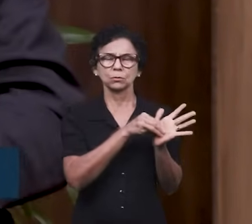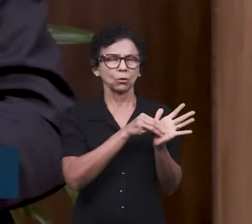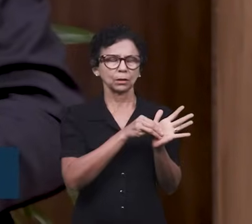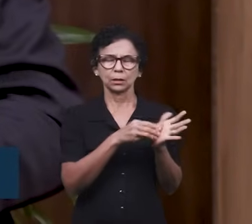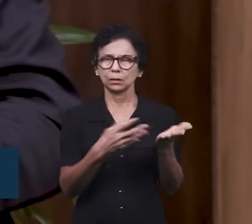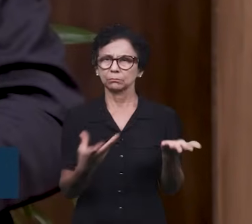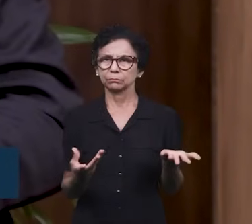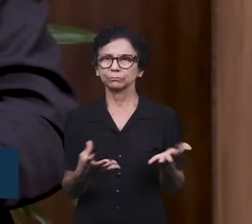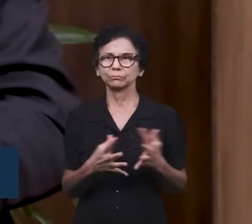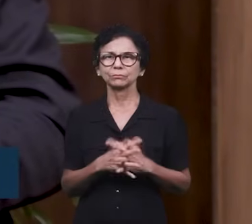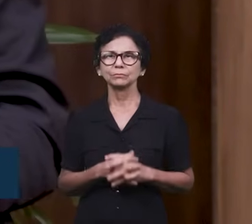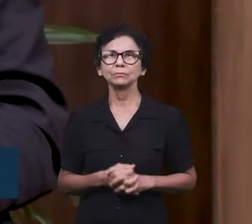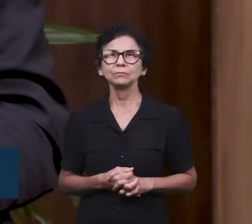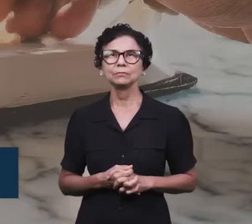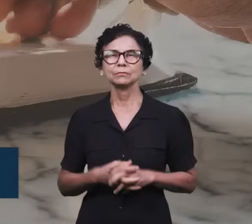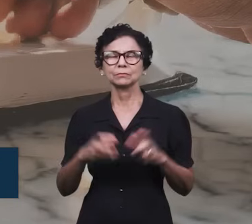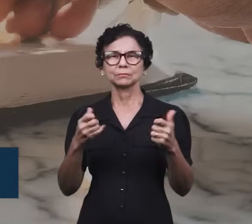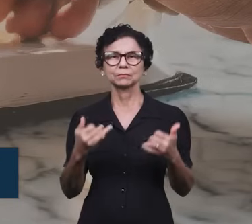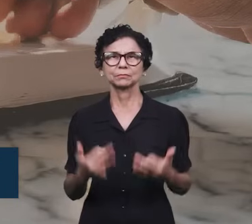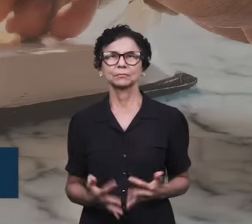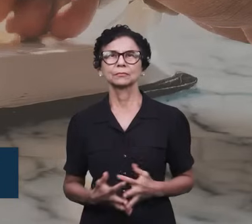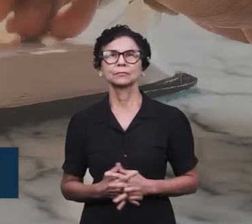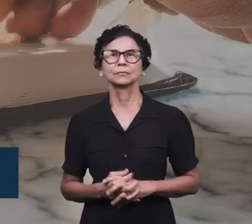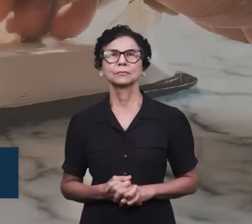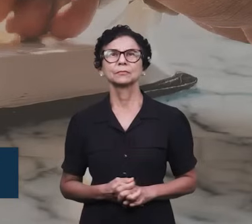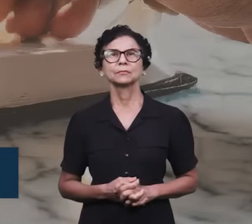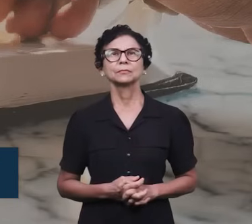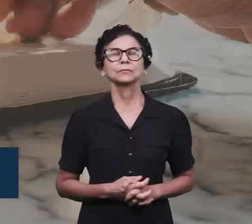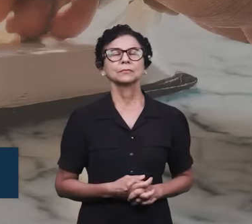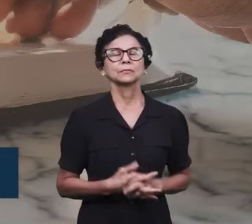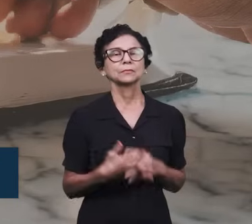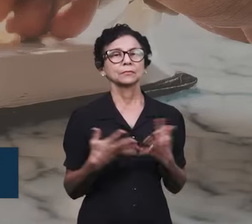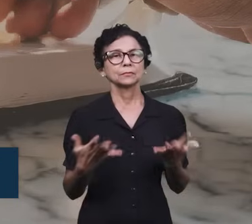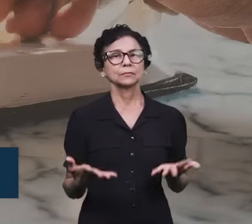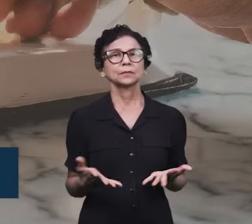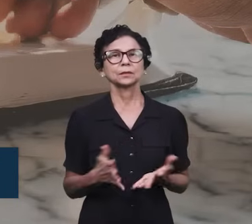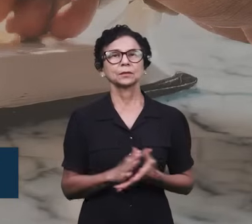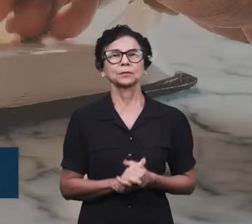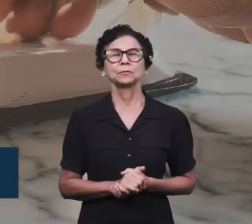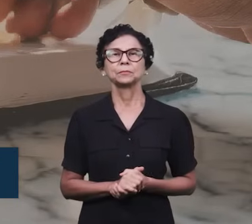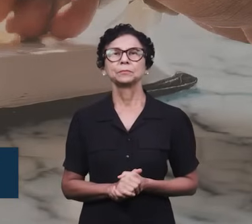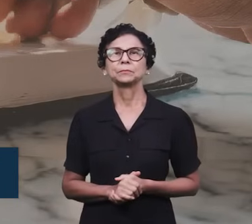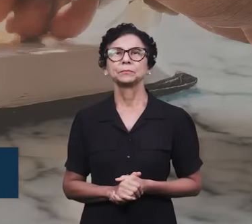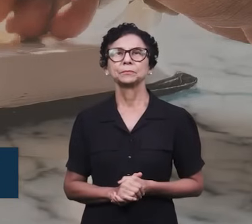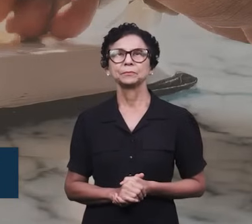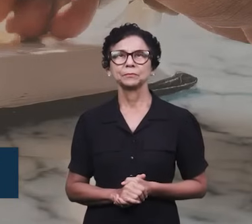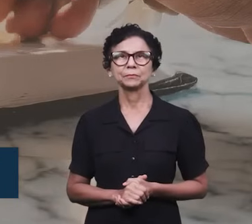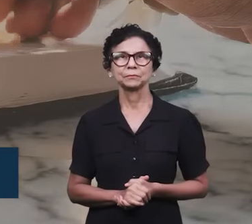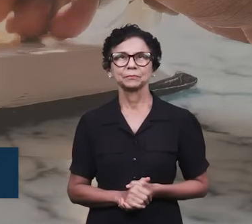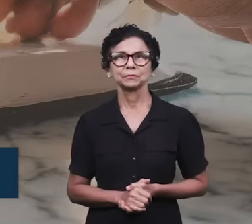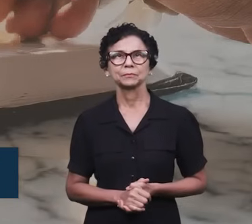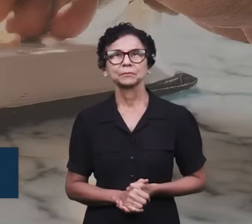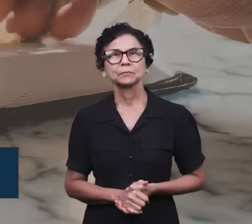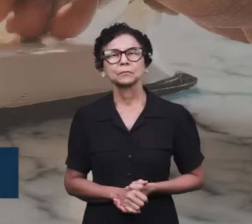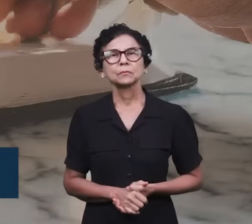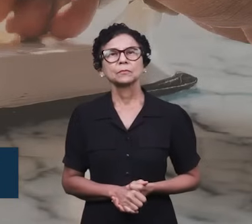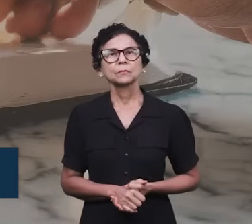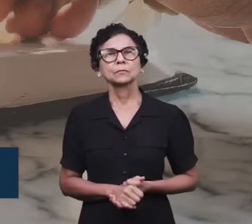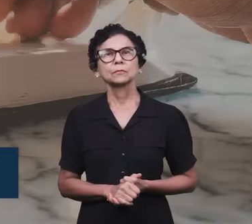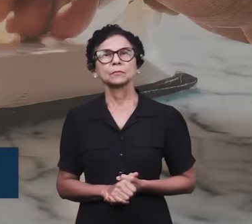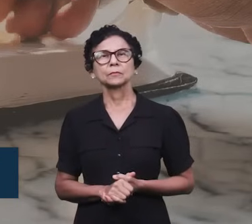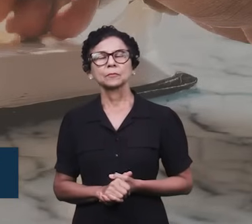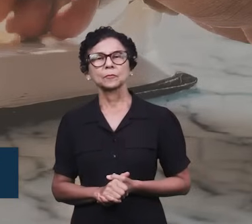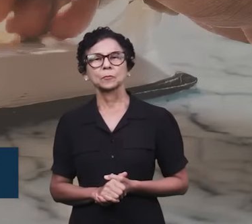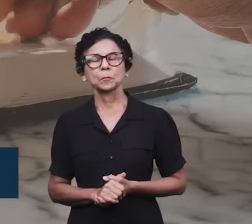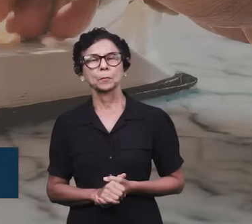trouxesse esse esclarecimento. Pastor Adaíso, então, voltando um pouquinho aí na nossa conversa, só um comentário